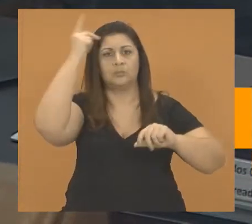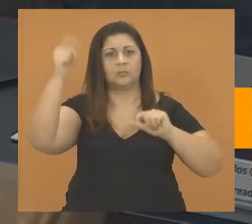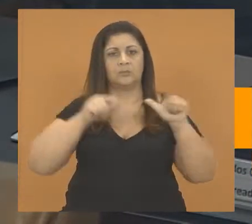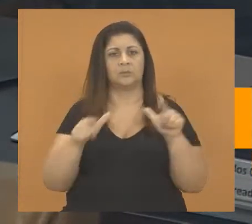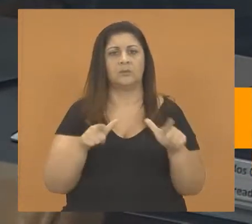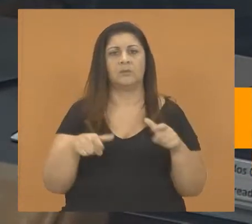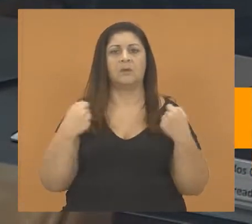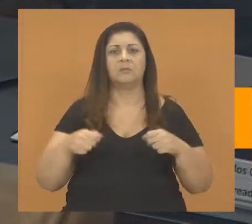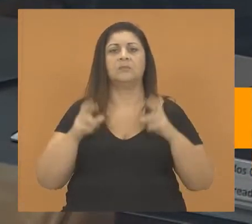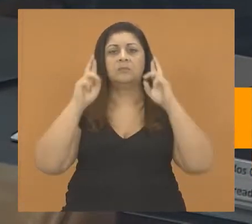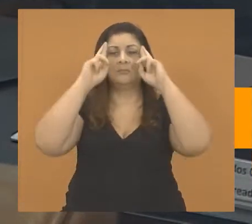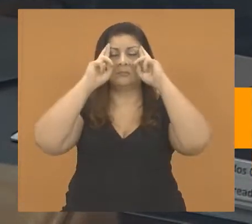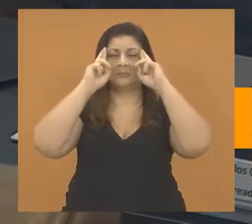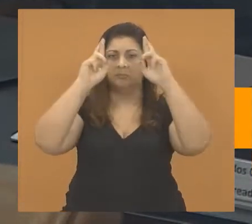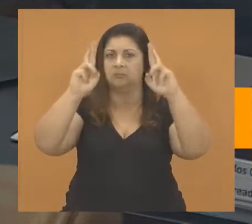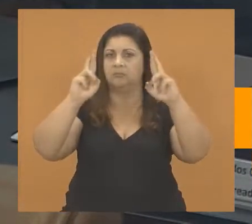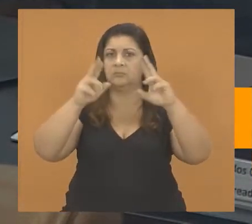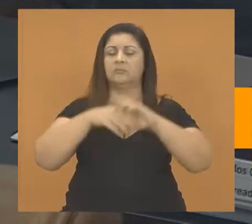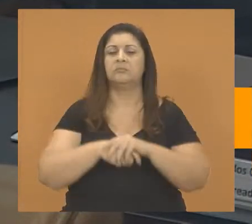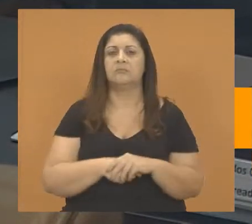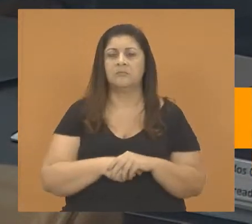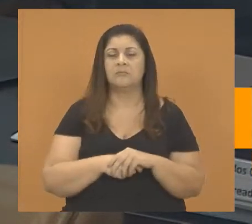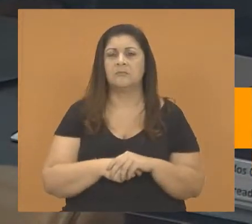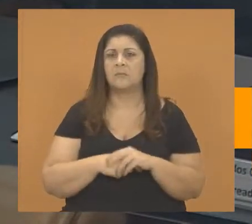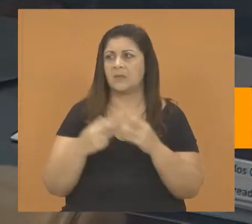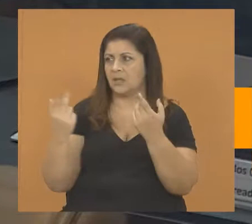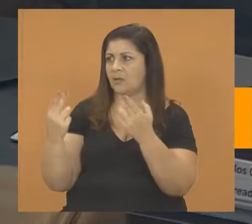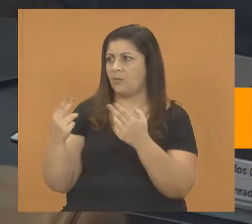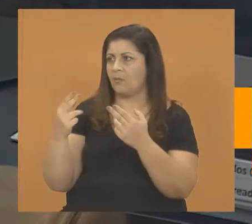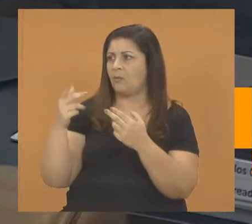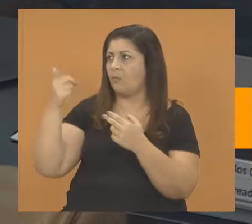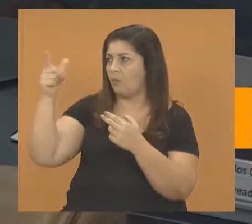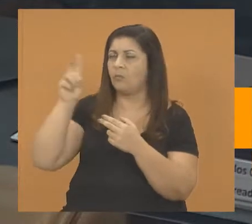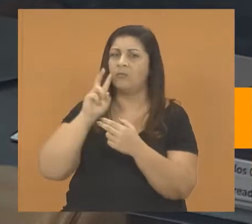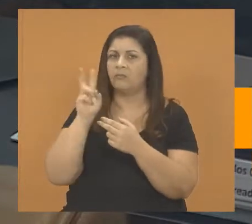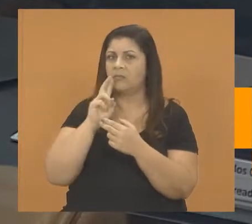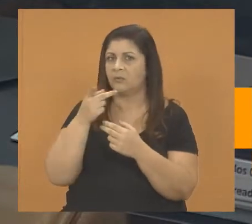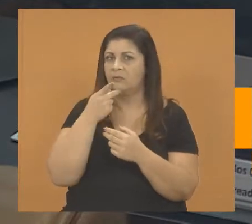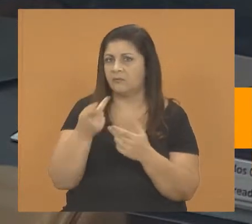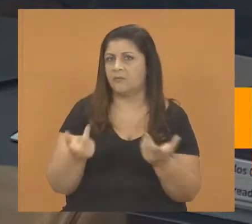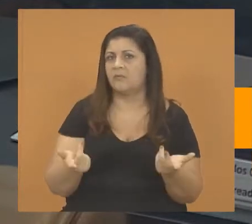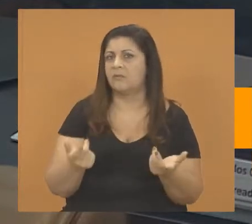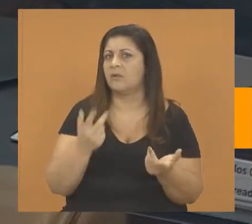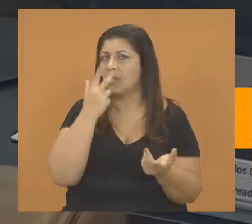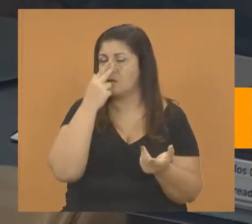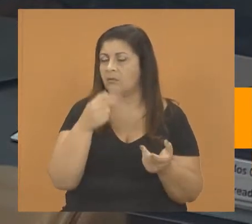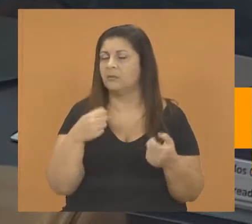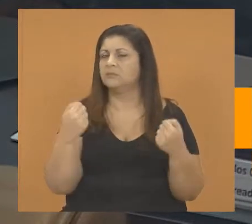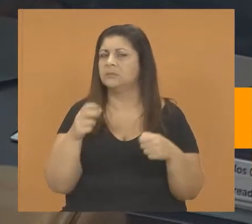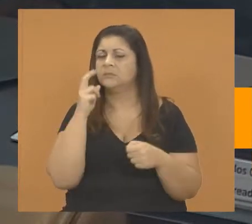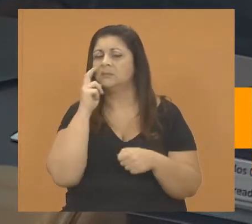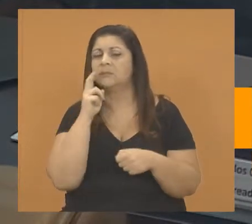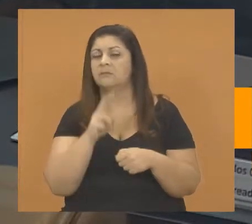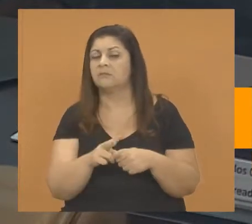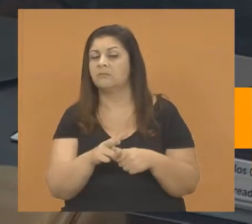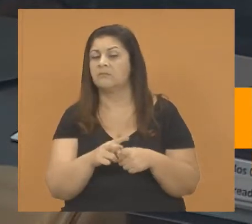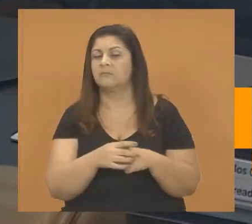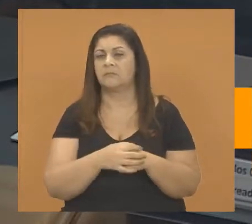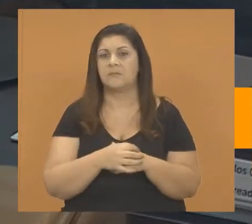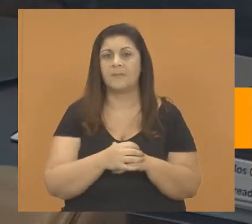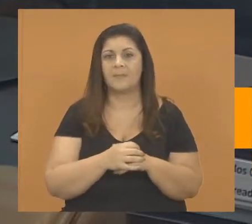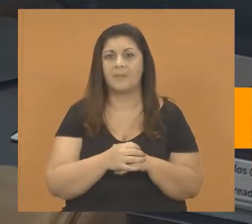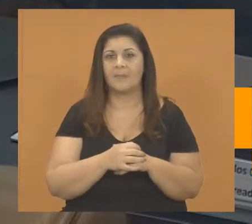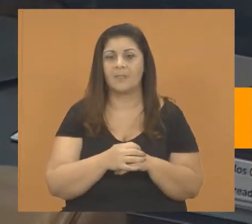nessa em relação com o vereador arildo falou é um fato que já está acontecendo acho que tem que ser apurado mesmo certo